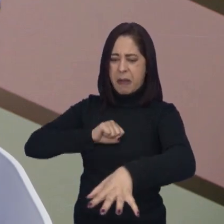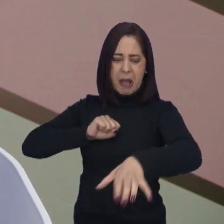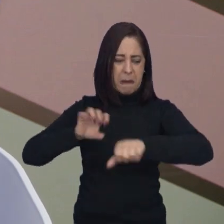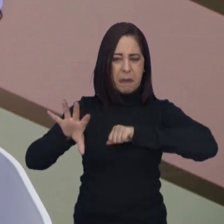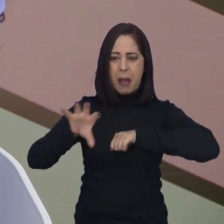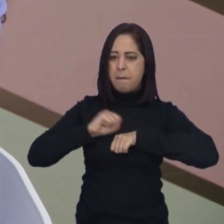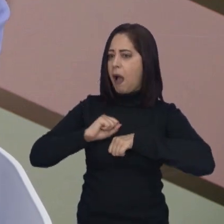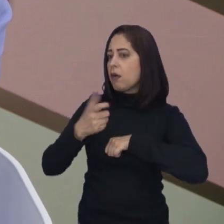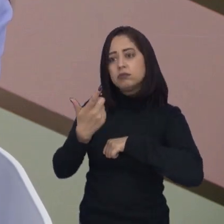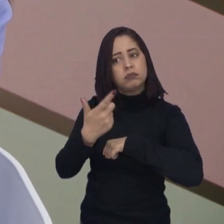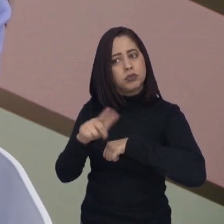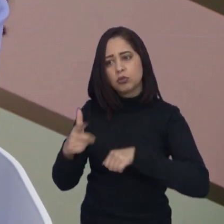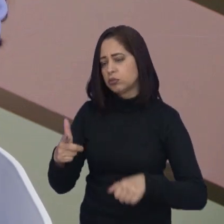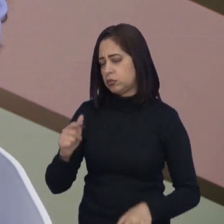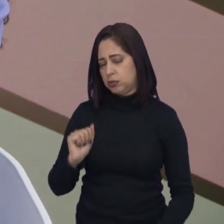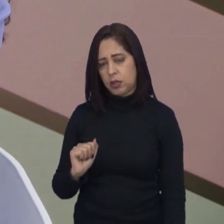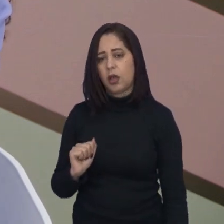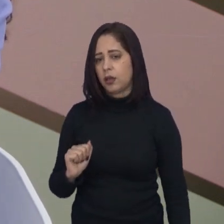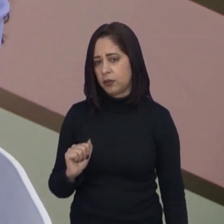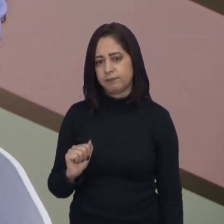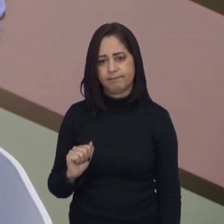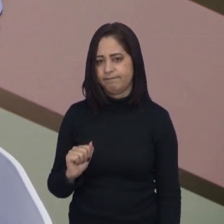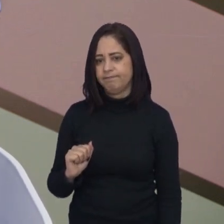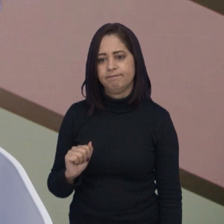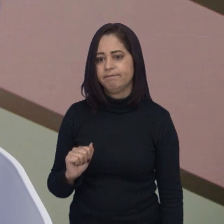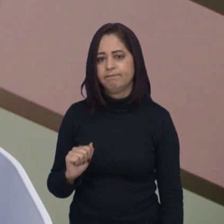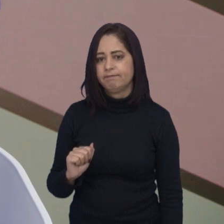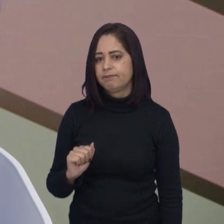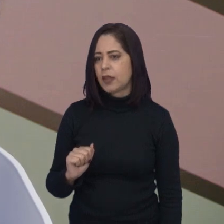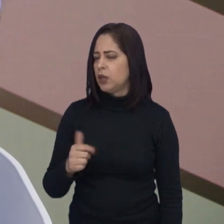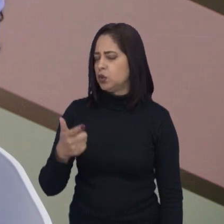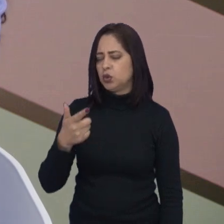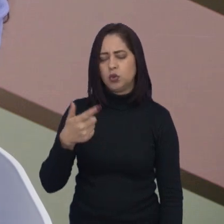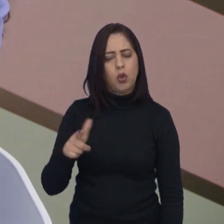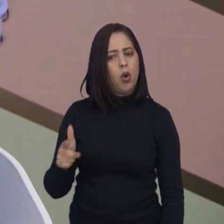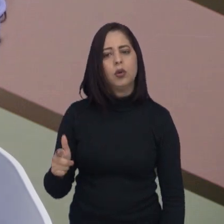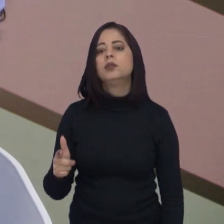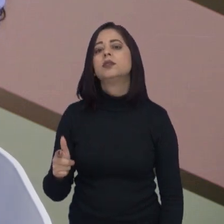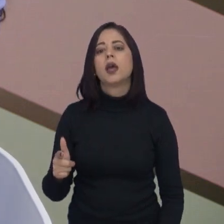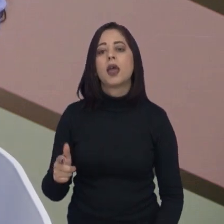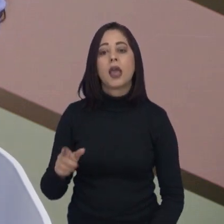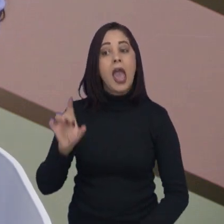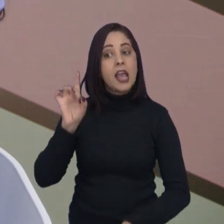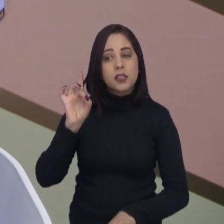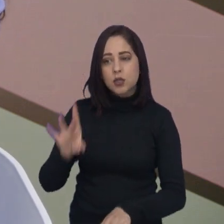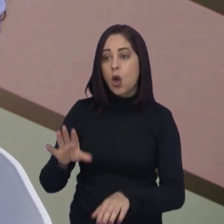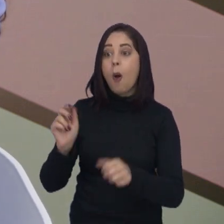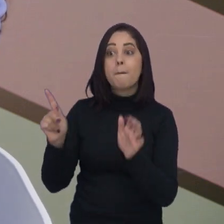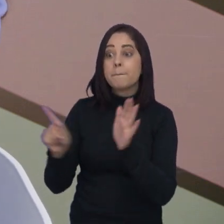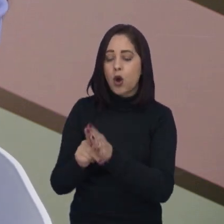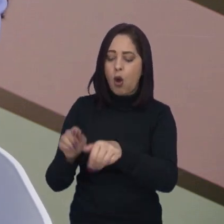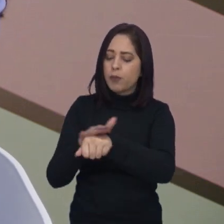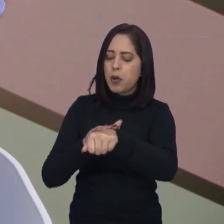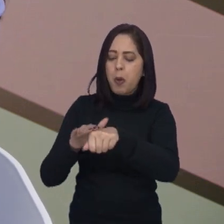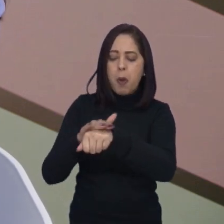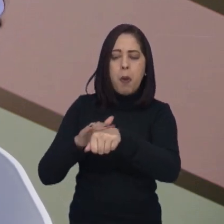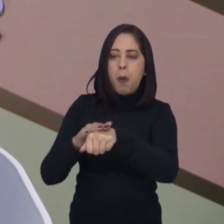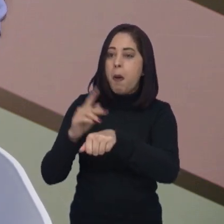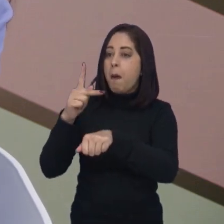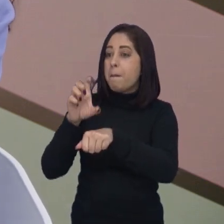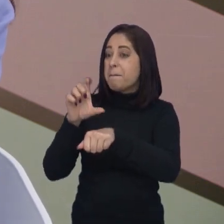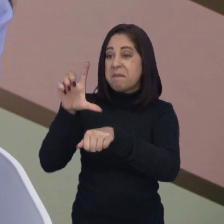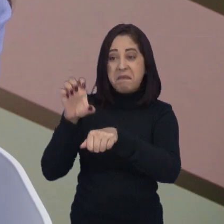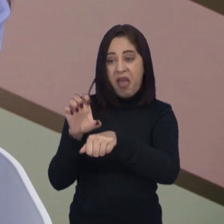é uma doença sistêmica, ela não tem nenhum sinal sistêmico, é apenas mesmo aparente,